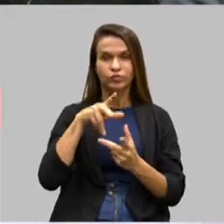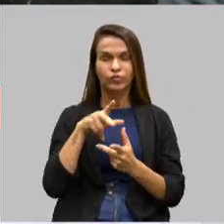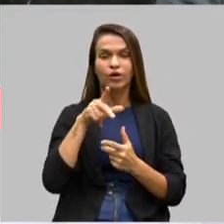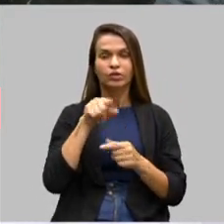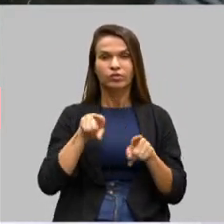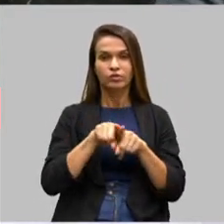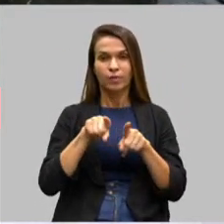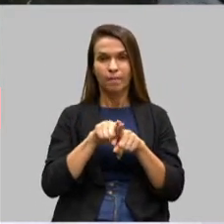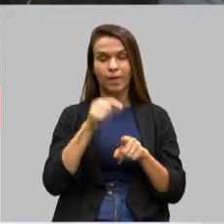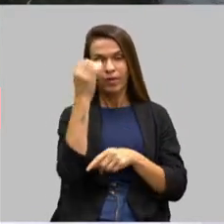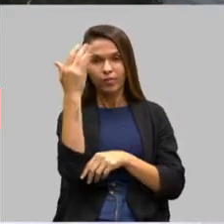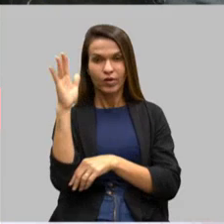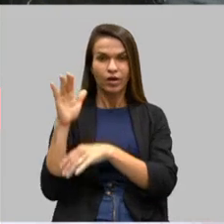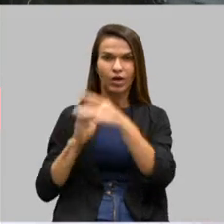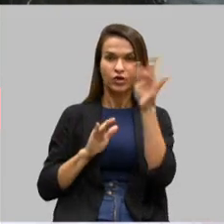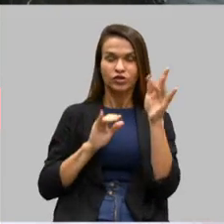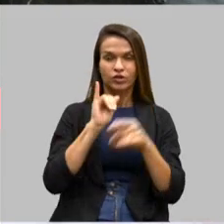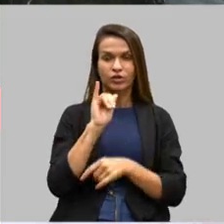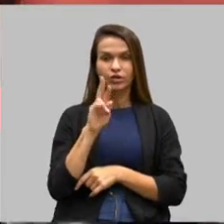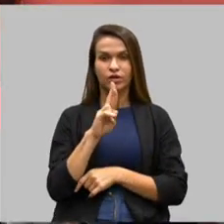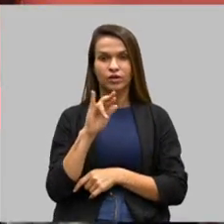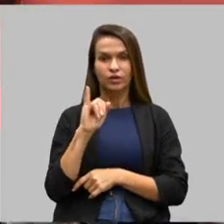Irrigação.